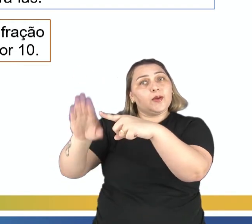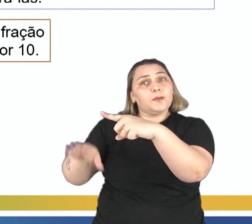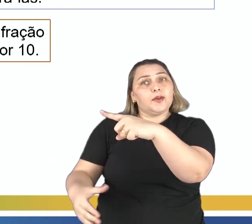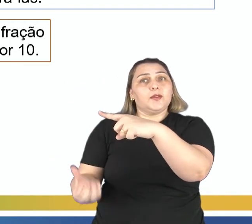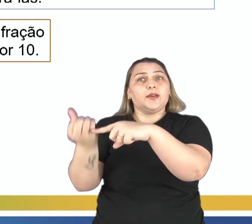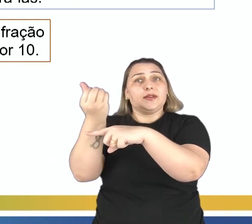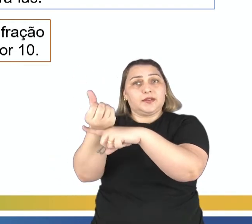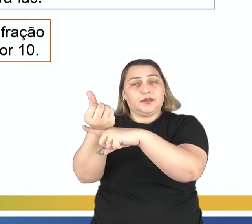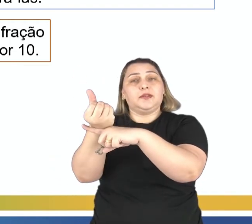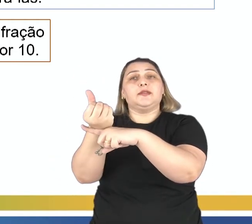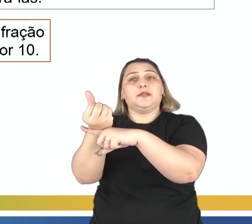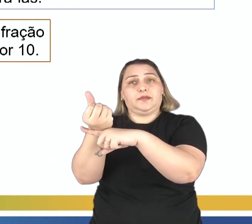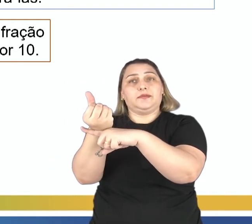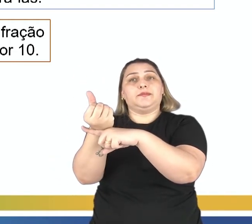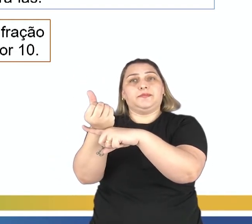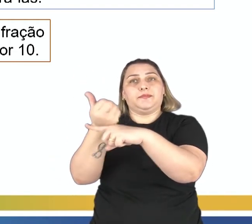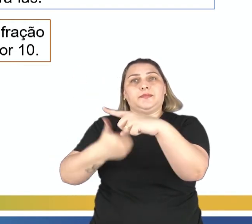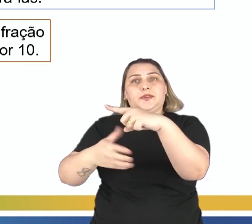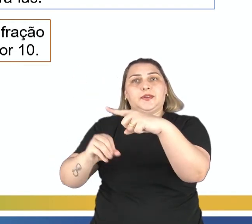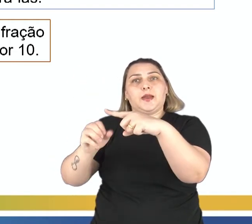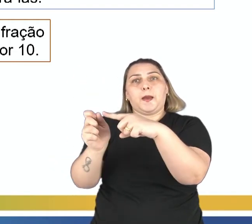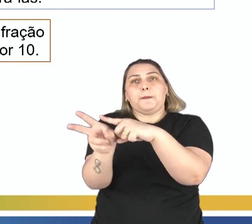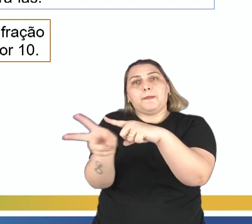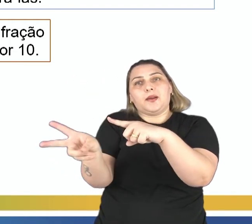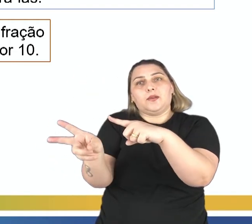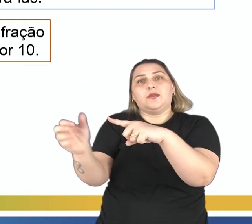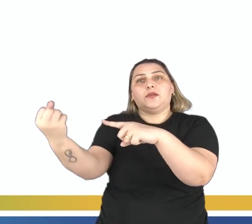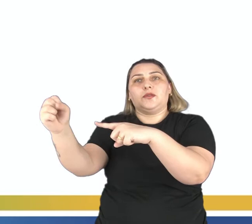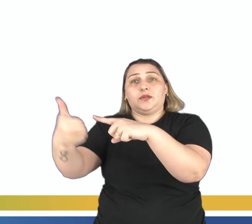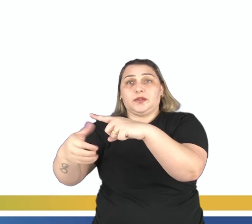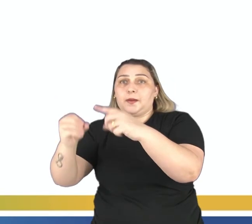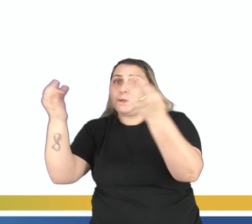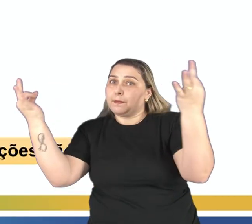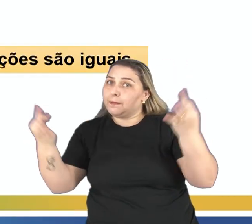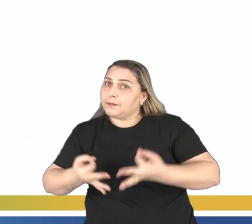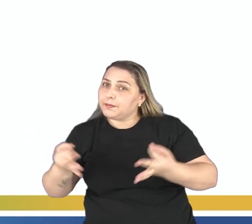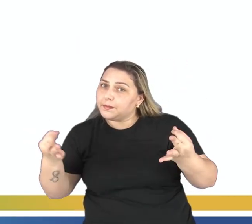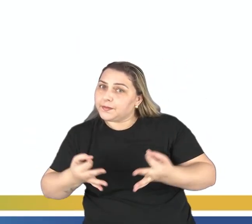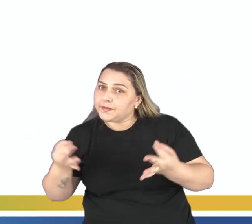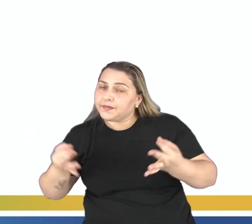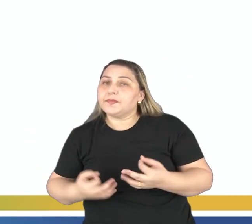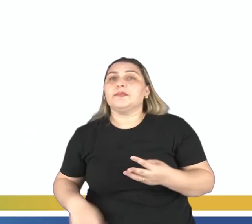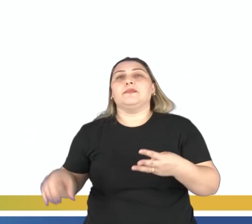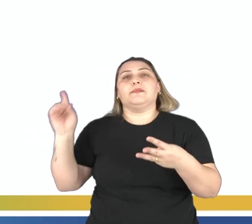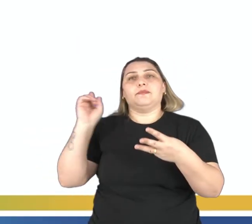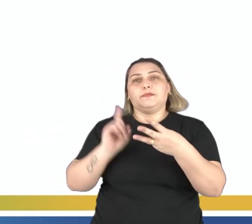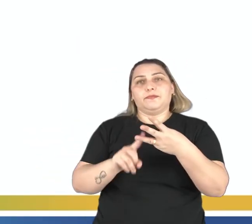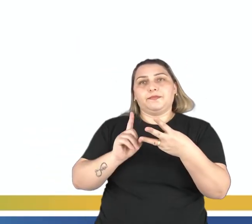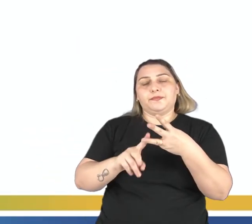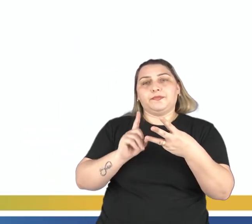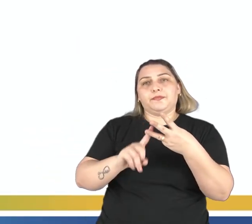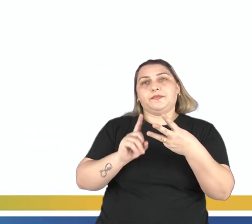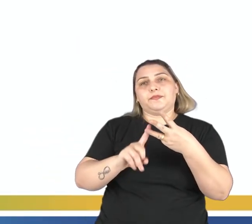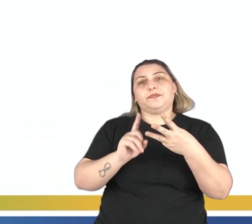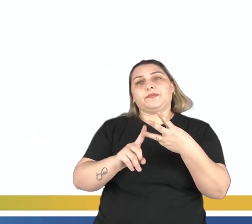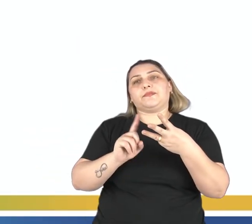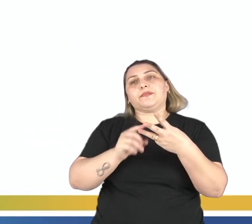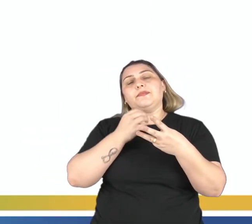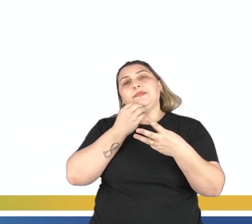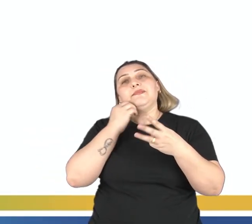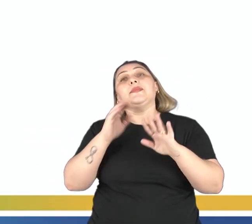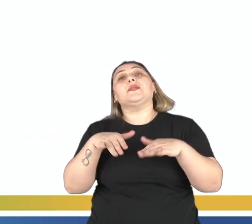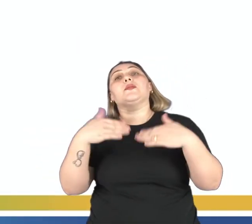Então, 6/10 é menor que 8/10. Perfeito, pessoal. Seguindo, a terceira